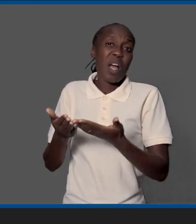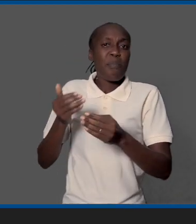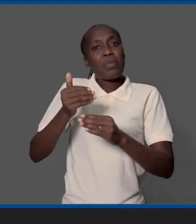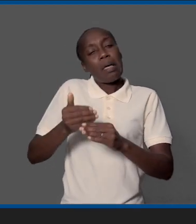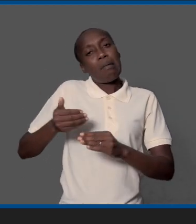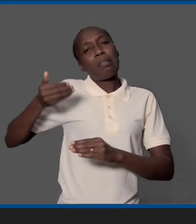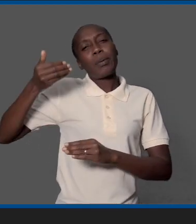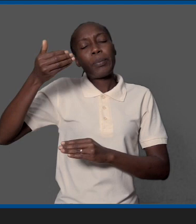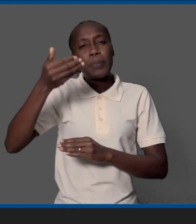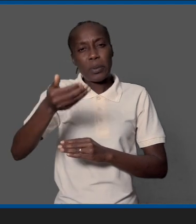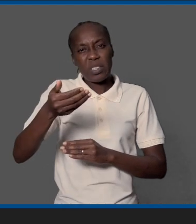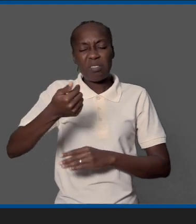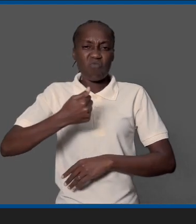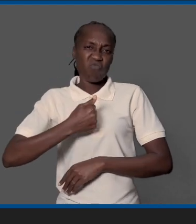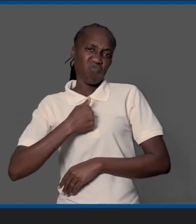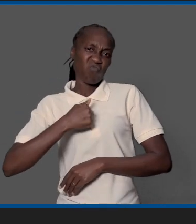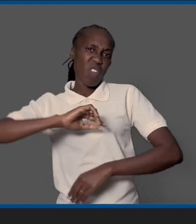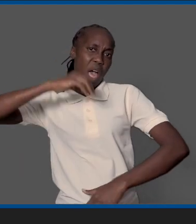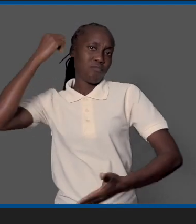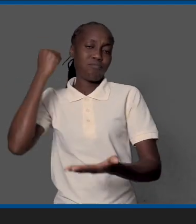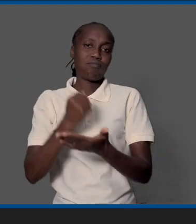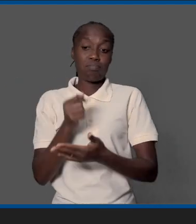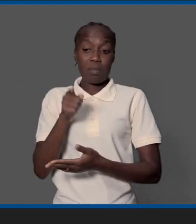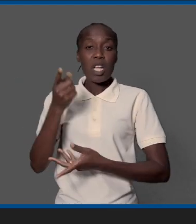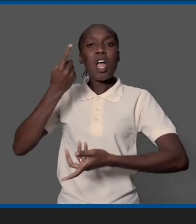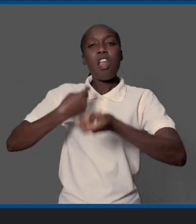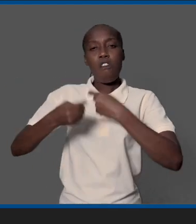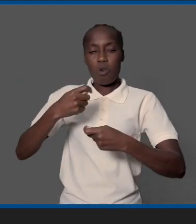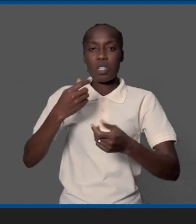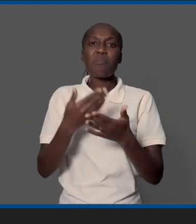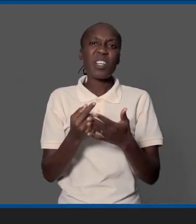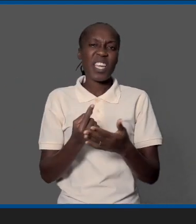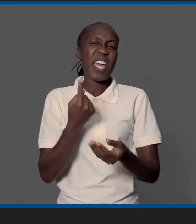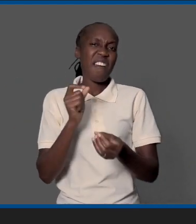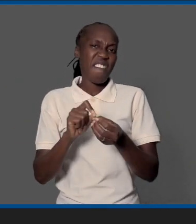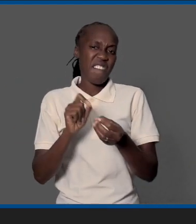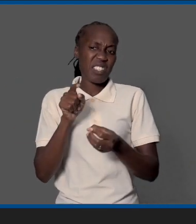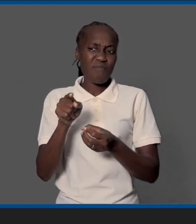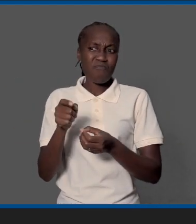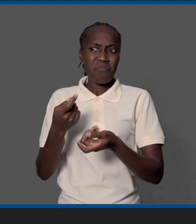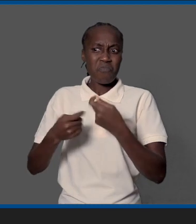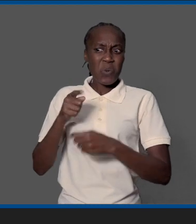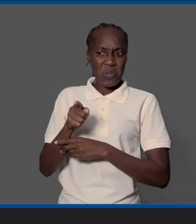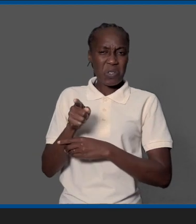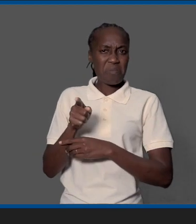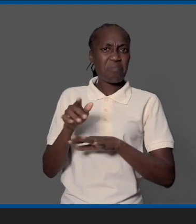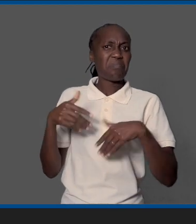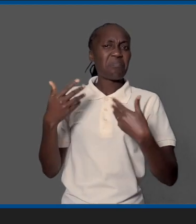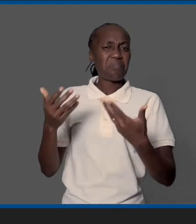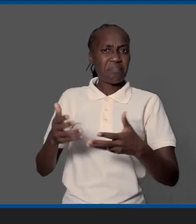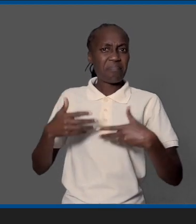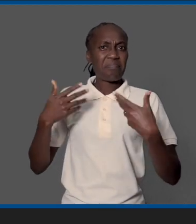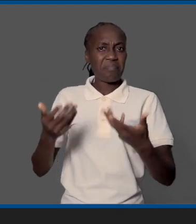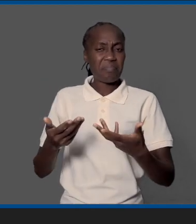porque era viável para mim. É um negócio que, quando não anda, as